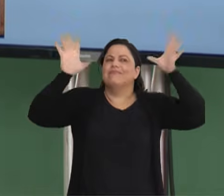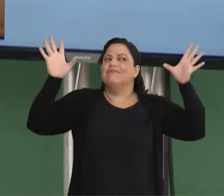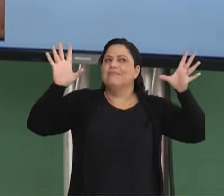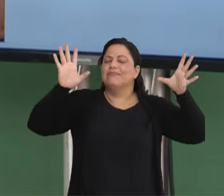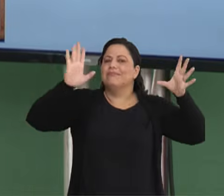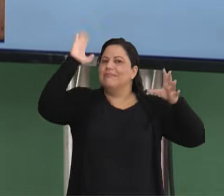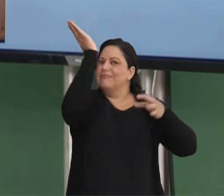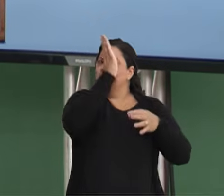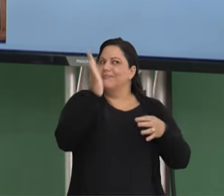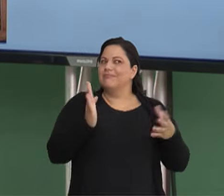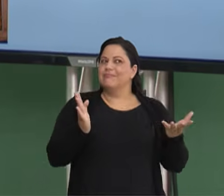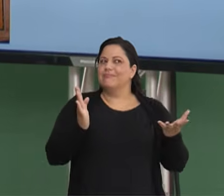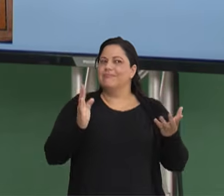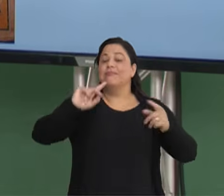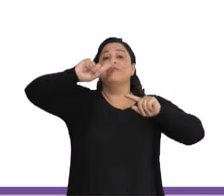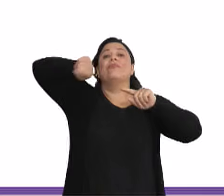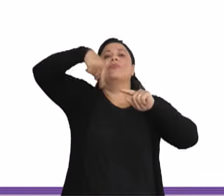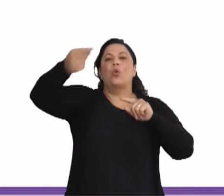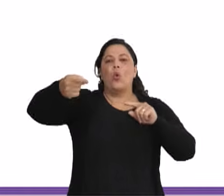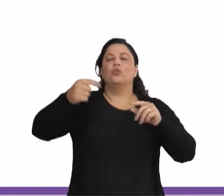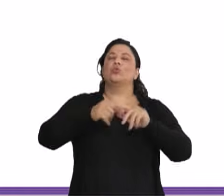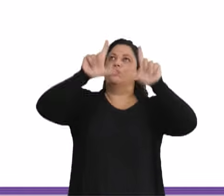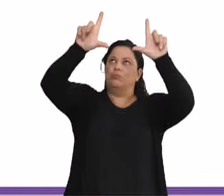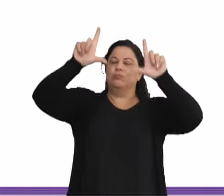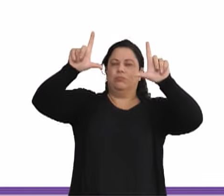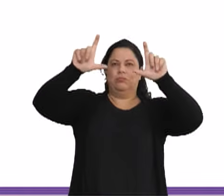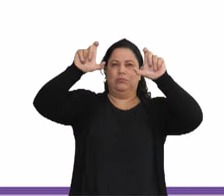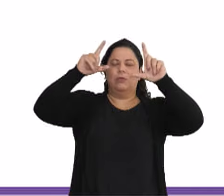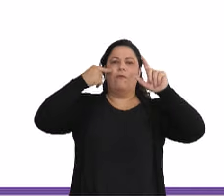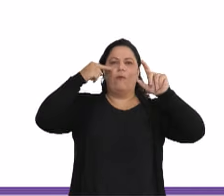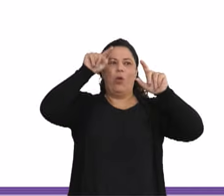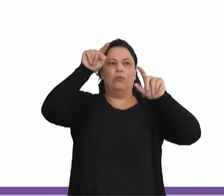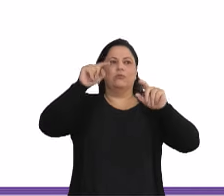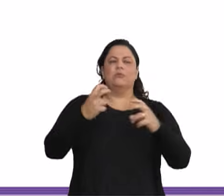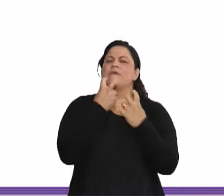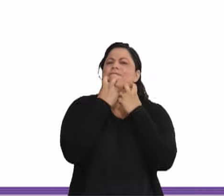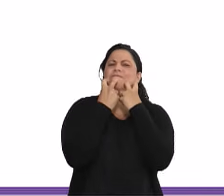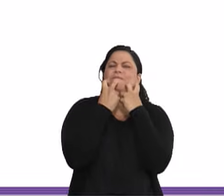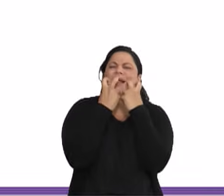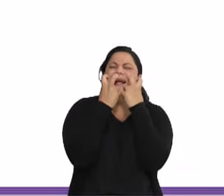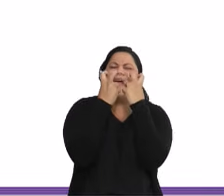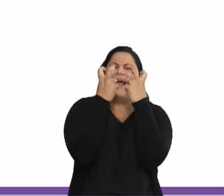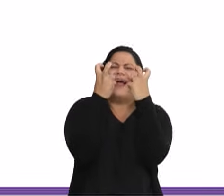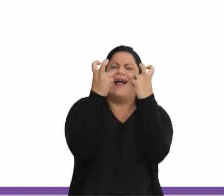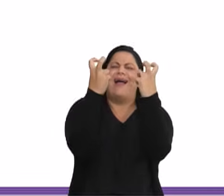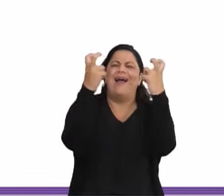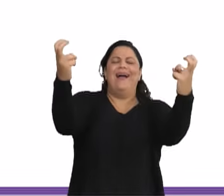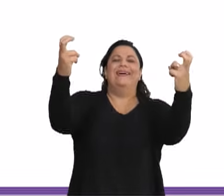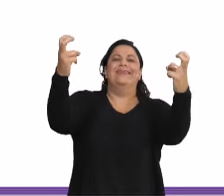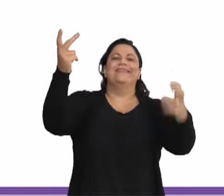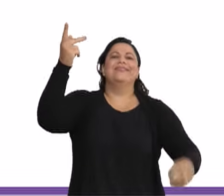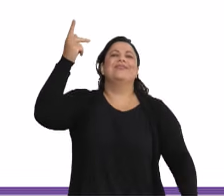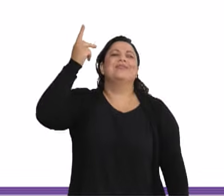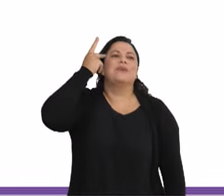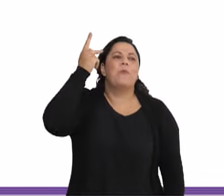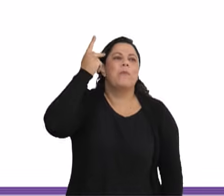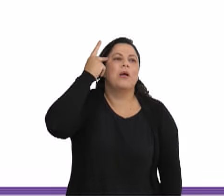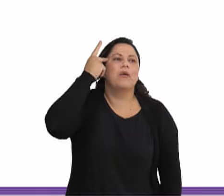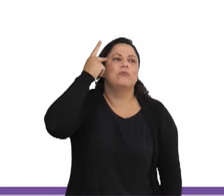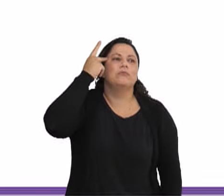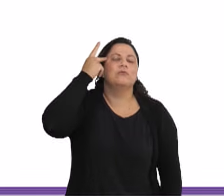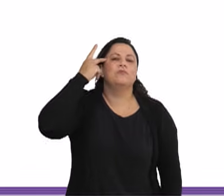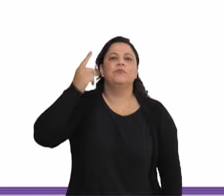de guerra também, o Grito de São Paulo. E ó, qual é o grito de São Paulo que está em vermelho? Constituição